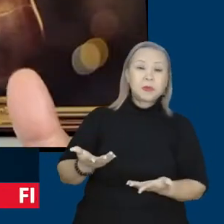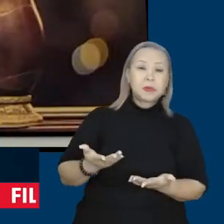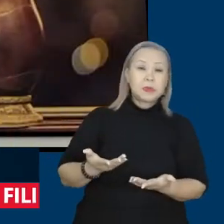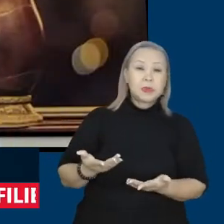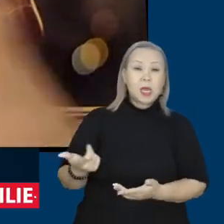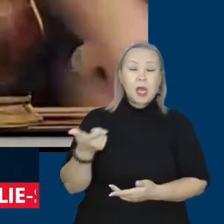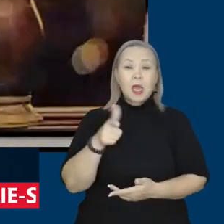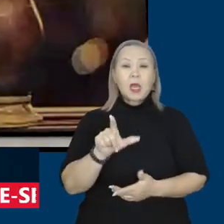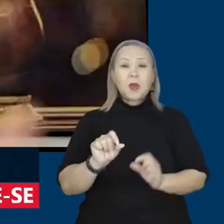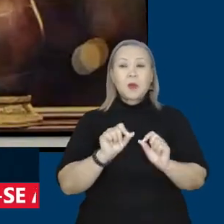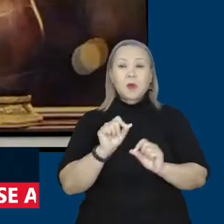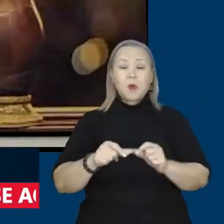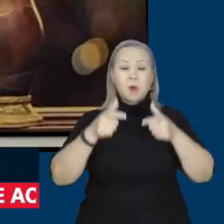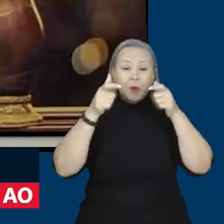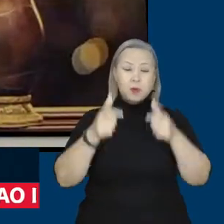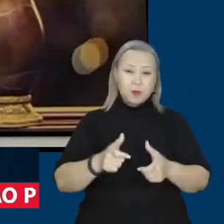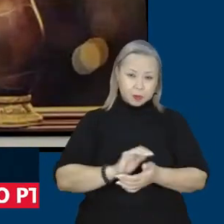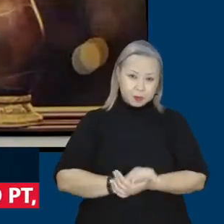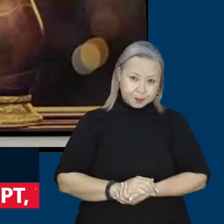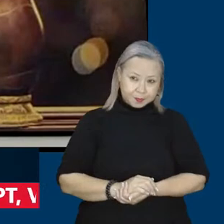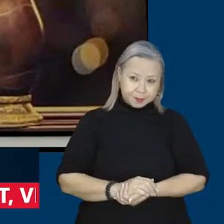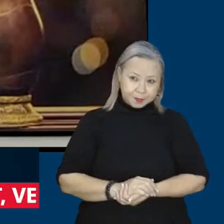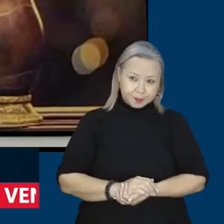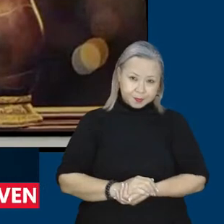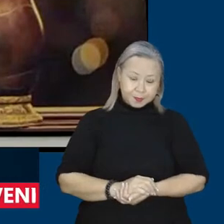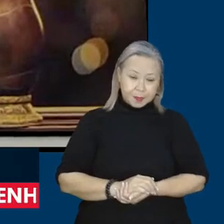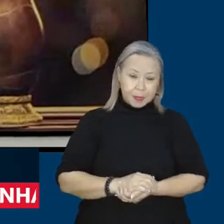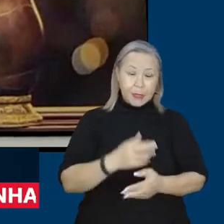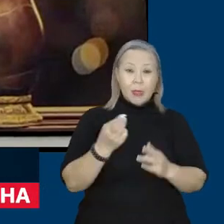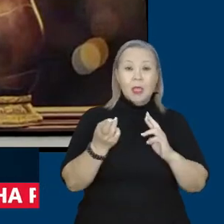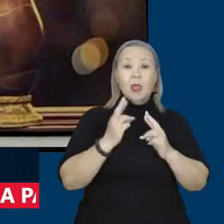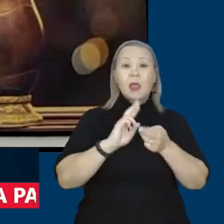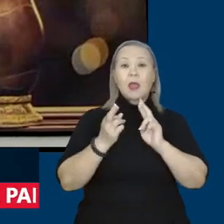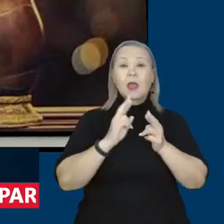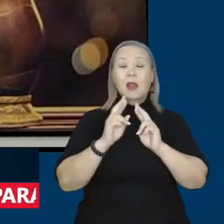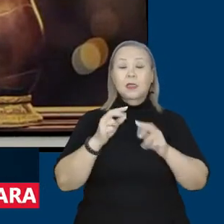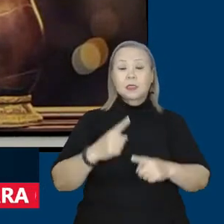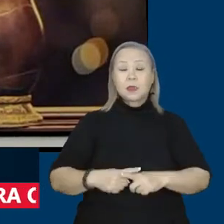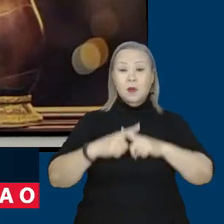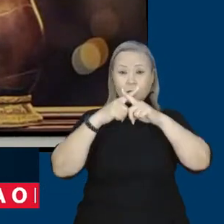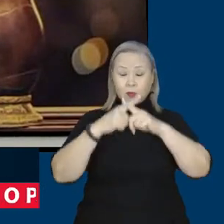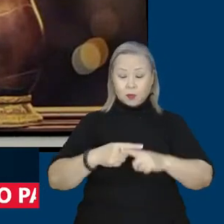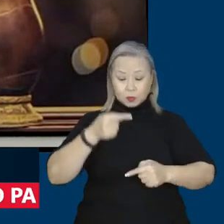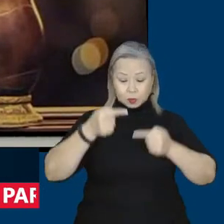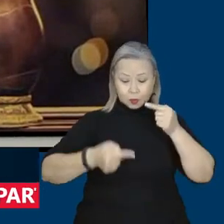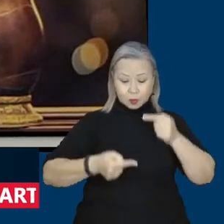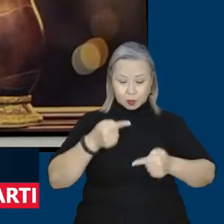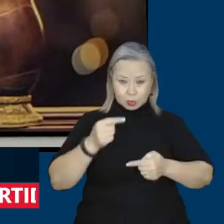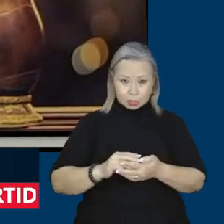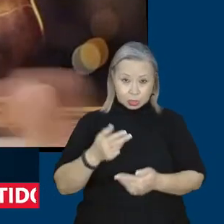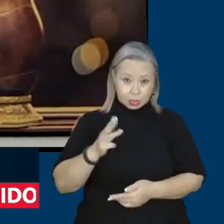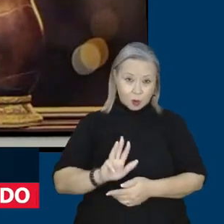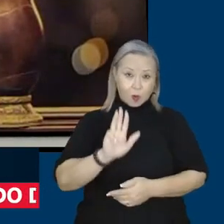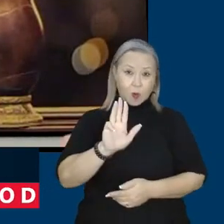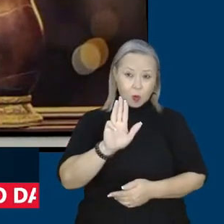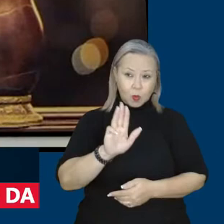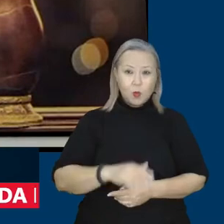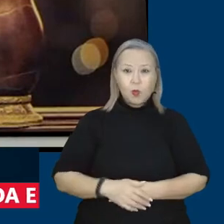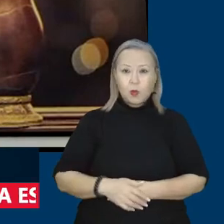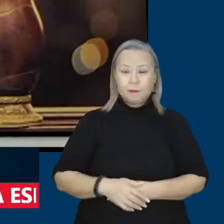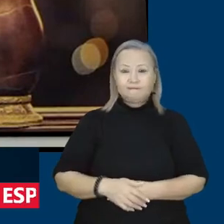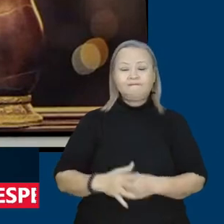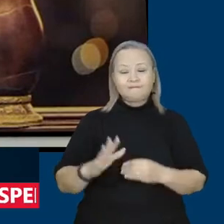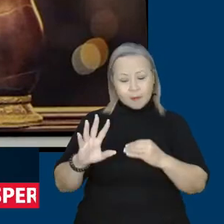numa outra espaço digamos em relação à disputa política o Lula tem dialogado inclusive